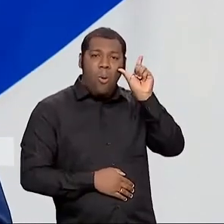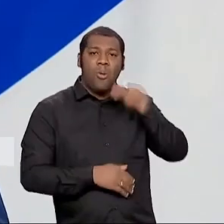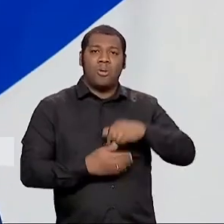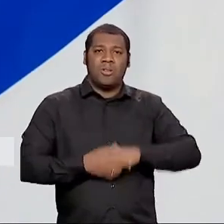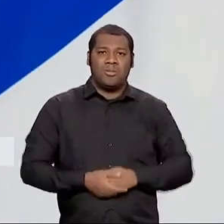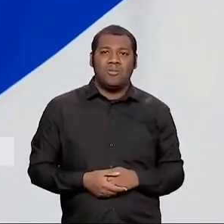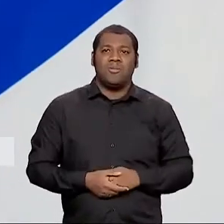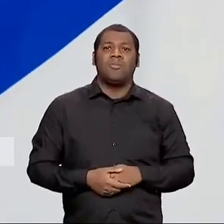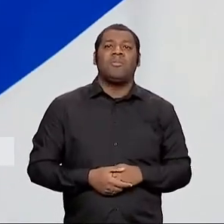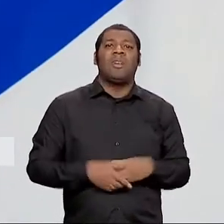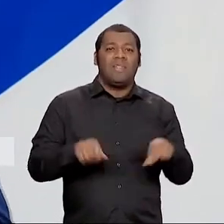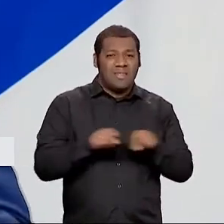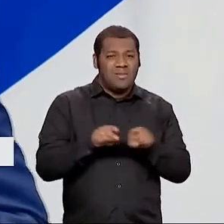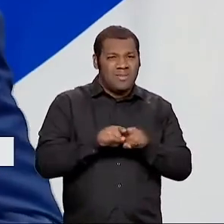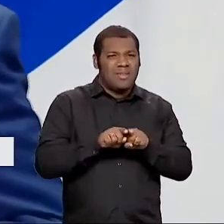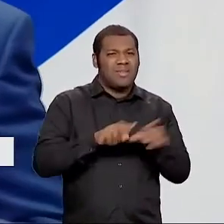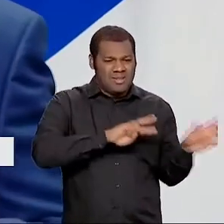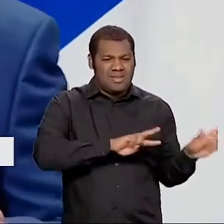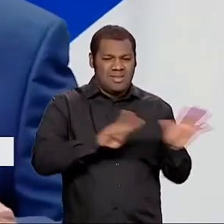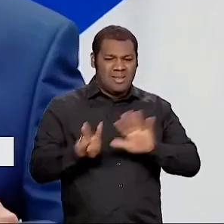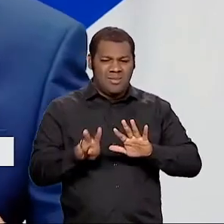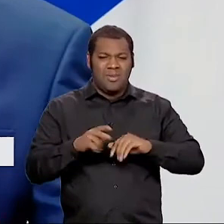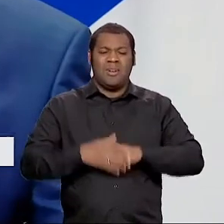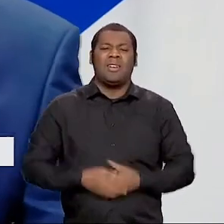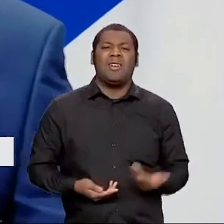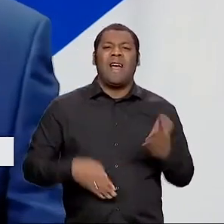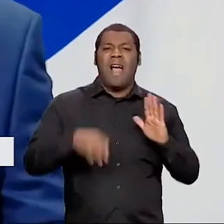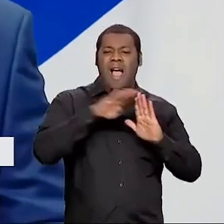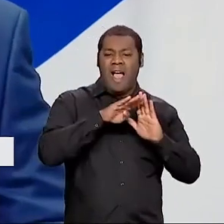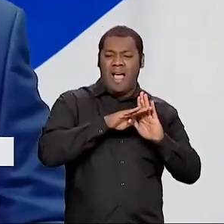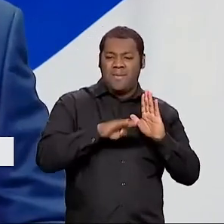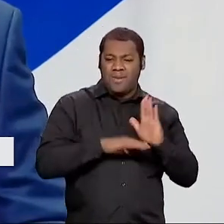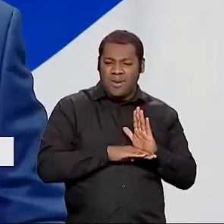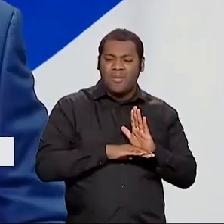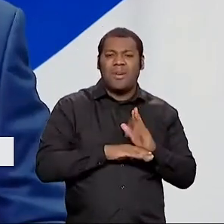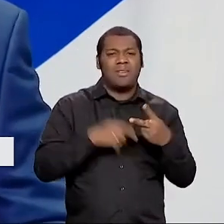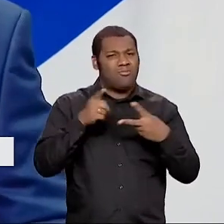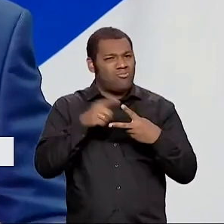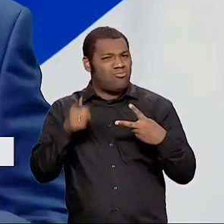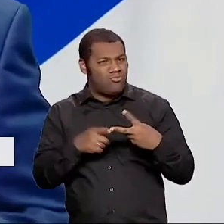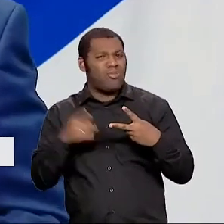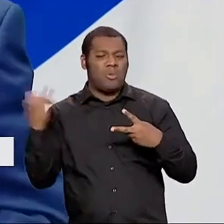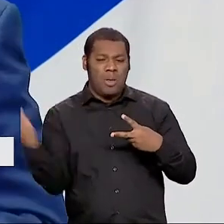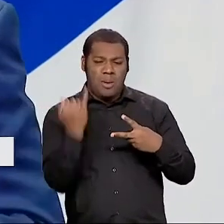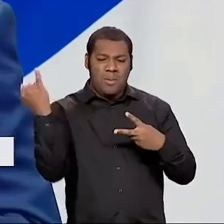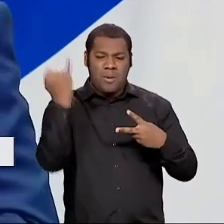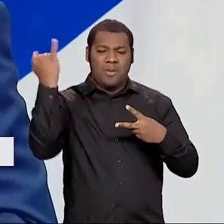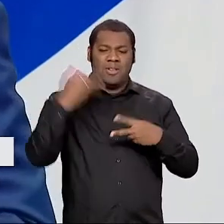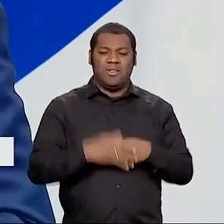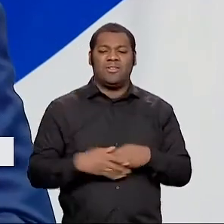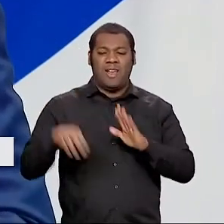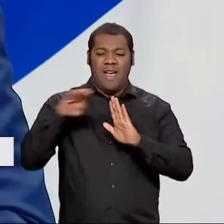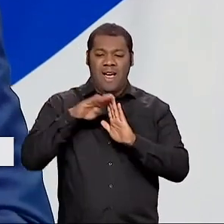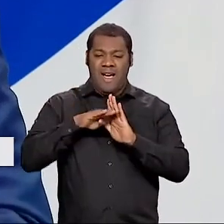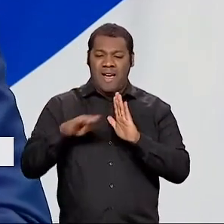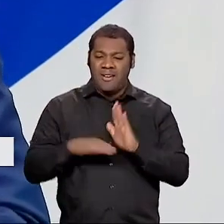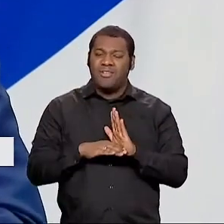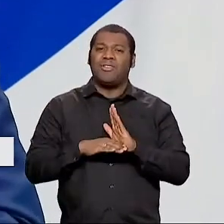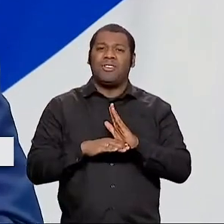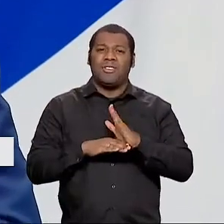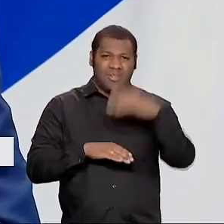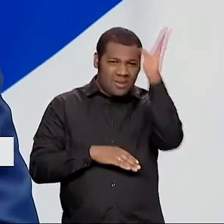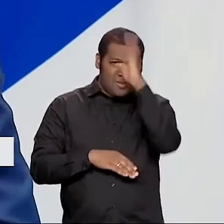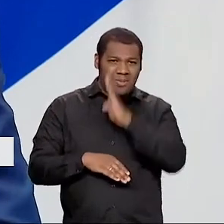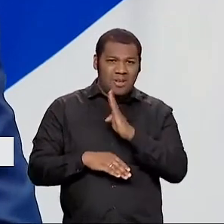ou melhor, nessa semana, cumprir duas agendas que se fazia necessário na agenda do Brasil.